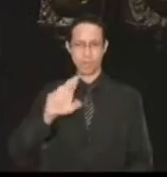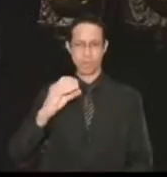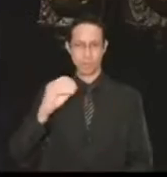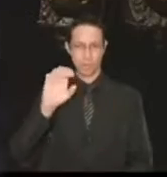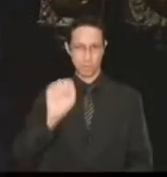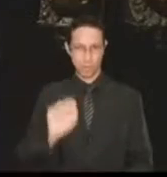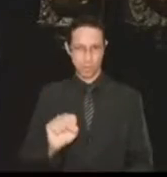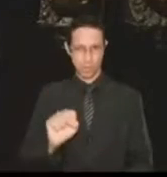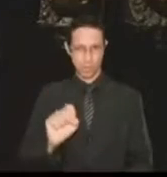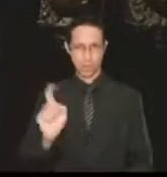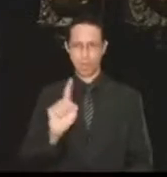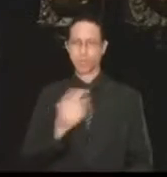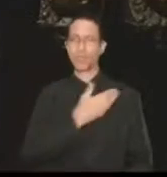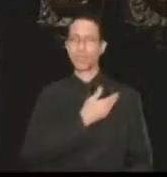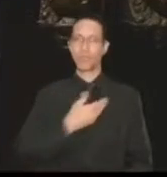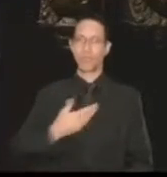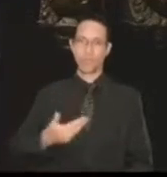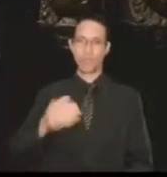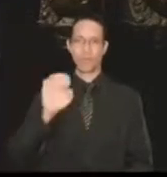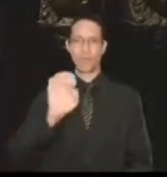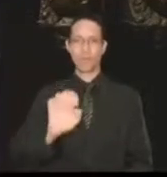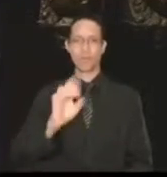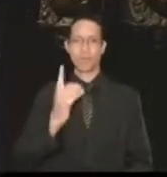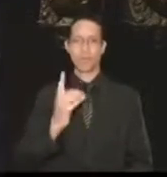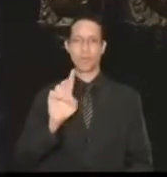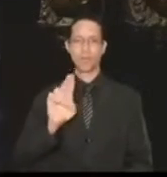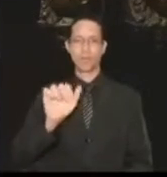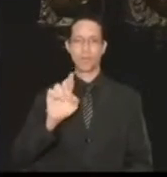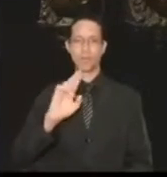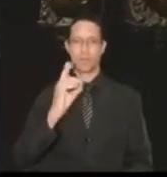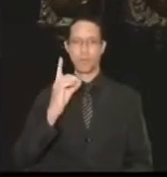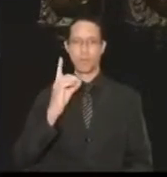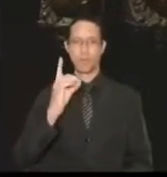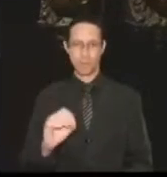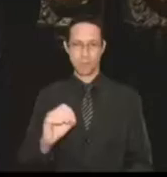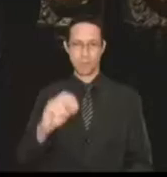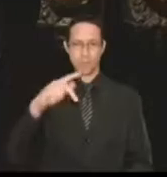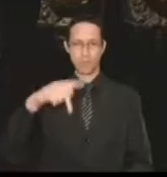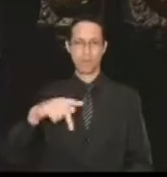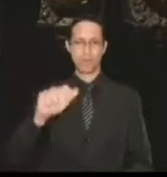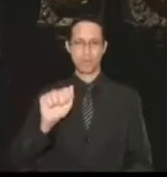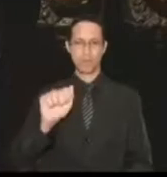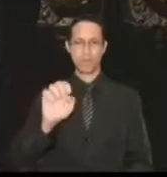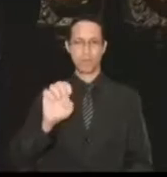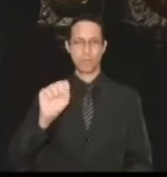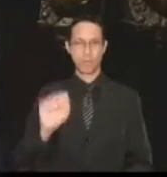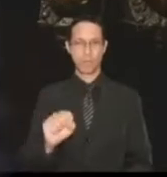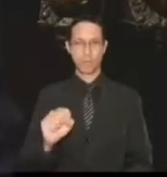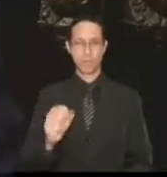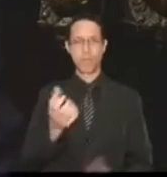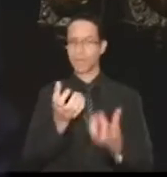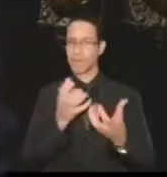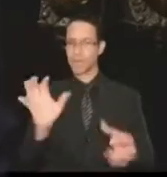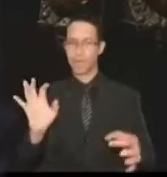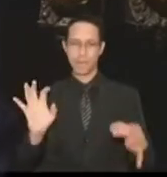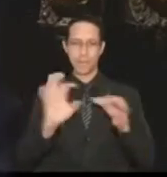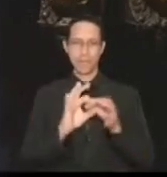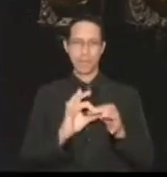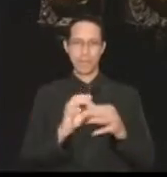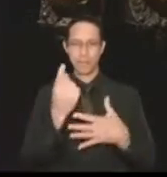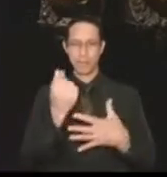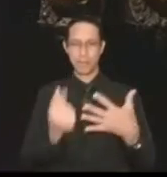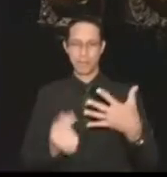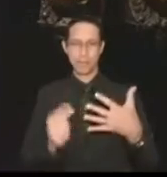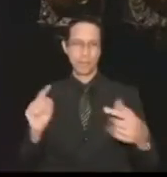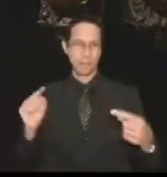Paes. O governo Eduardo Paes não quer vincular os recursos orçamentários necessários para a cultura.